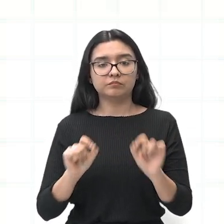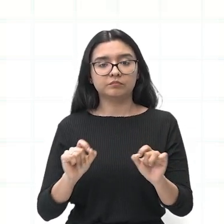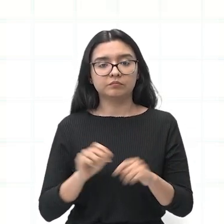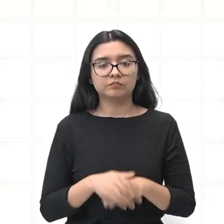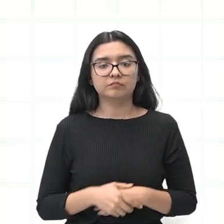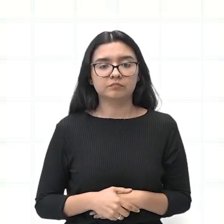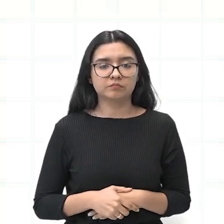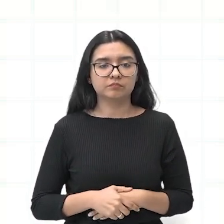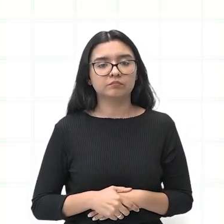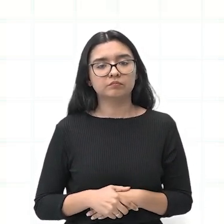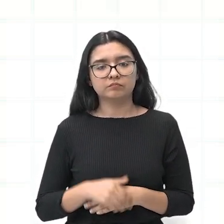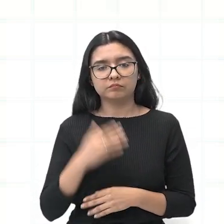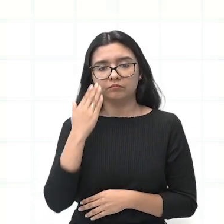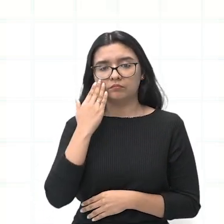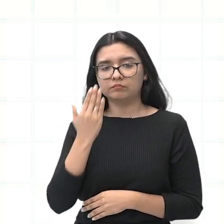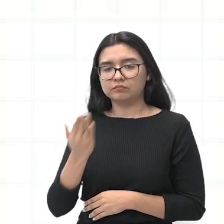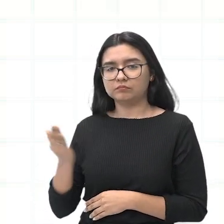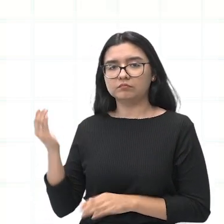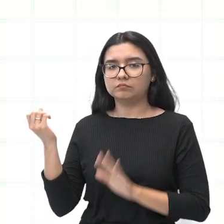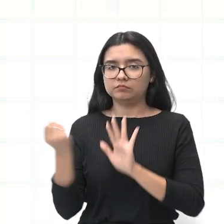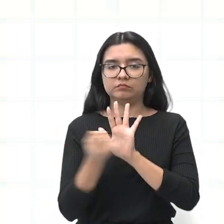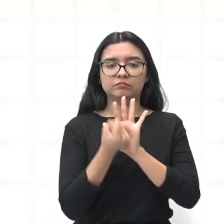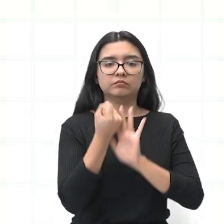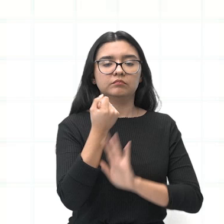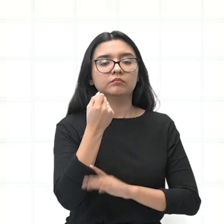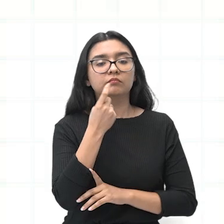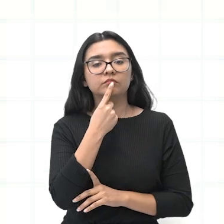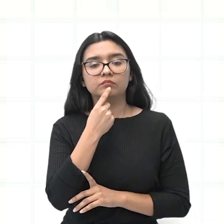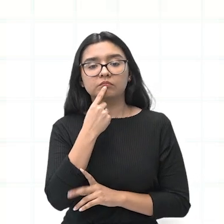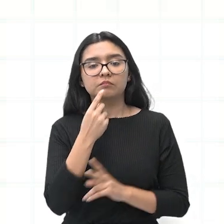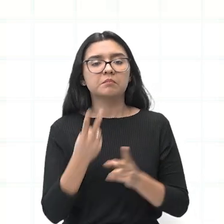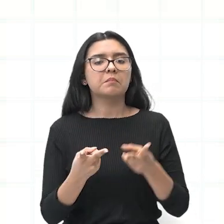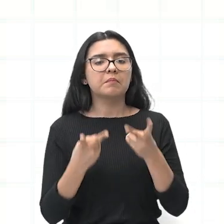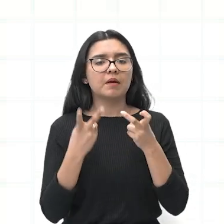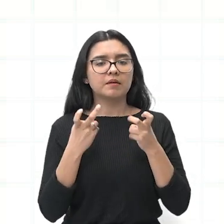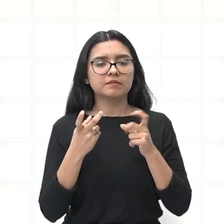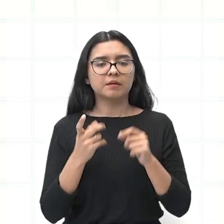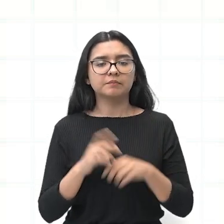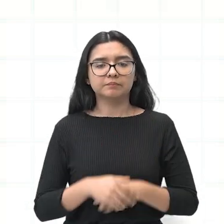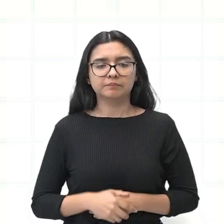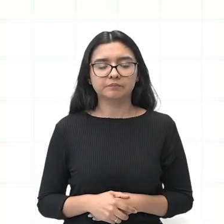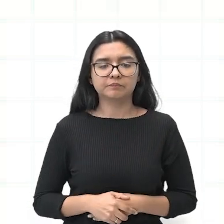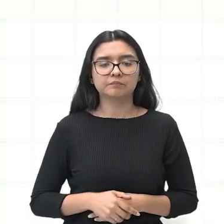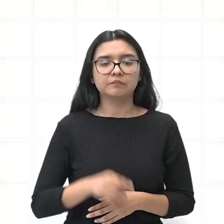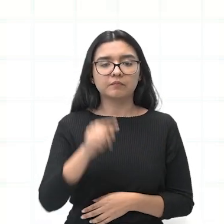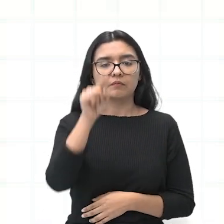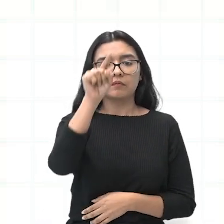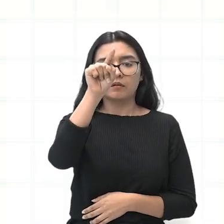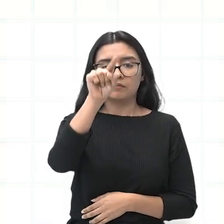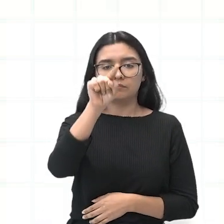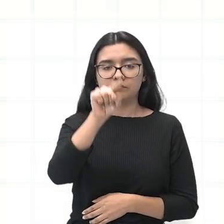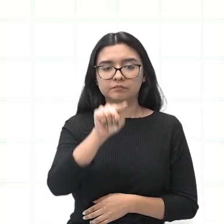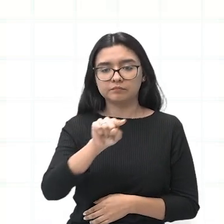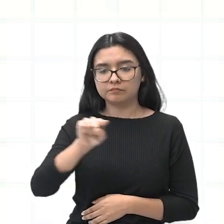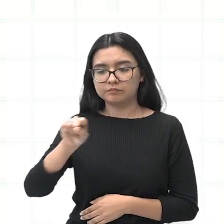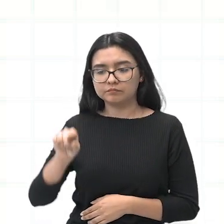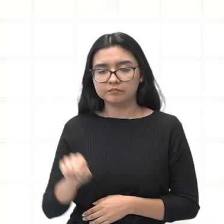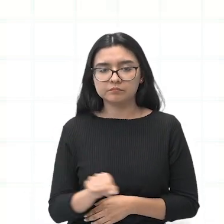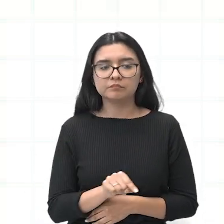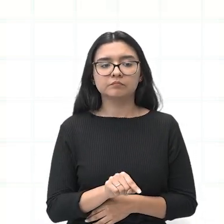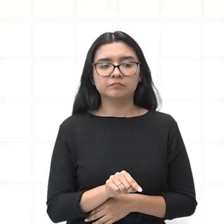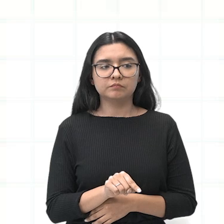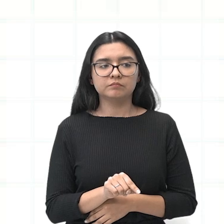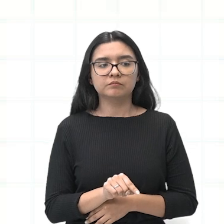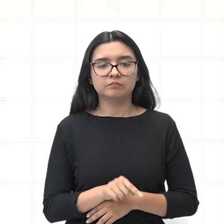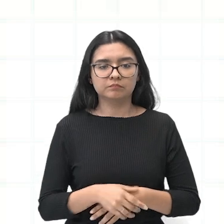mais próxima disso aqui, ó. Percebam que o glúteo está mais acentuado e a barriga, embora não esteja tão saliente,